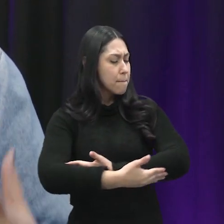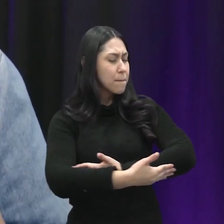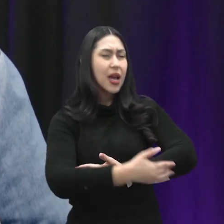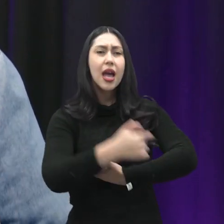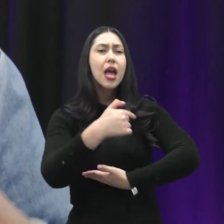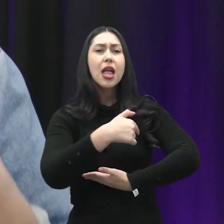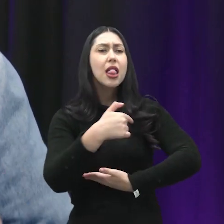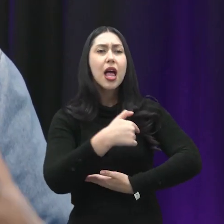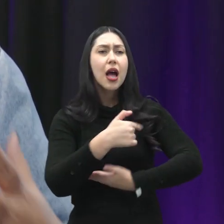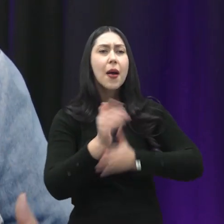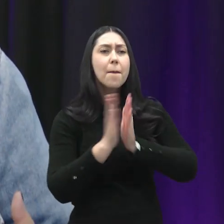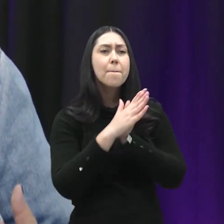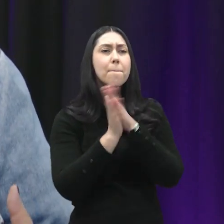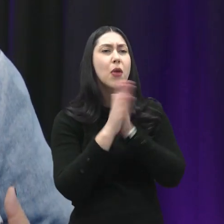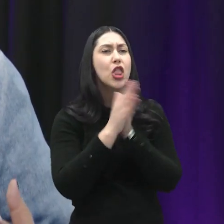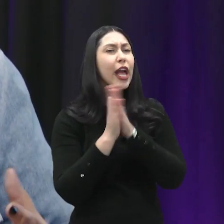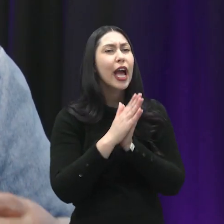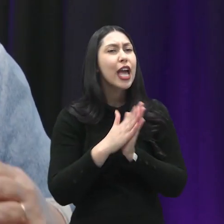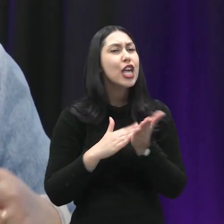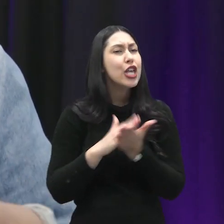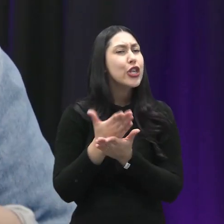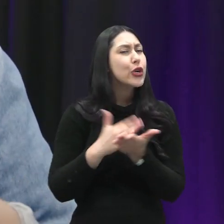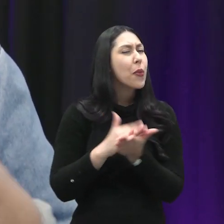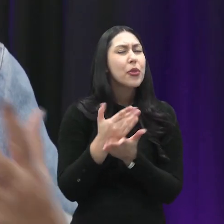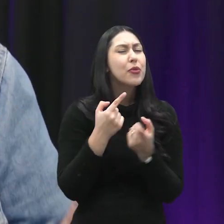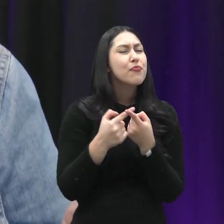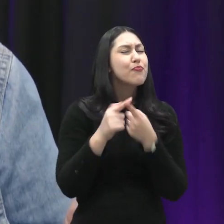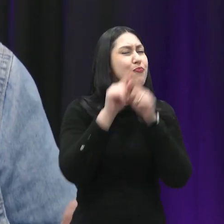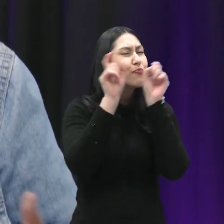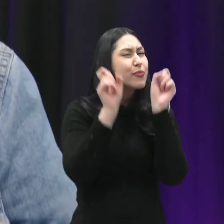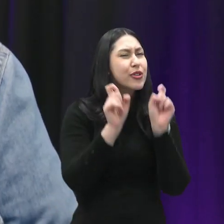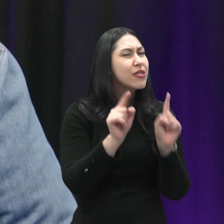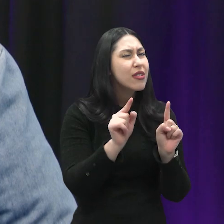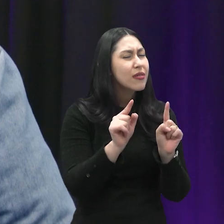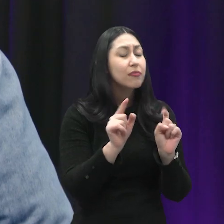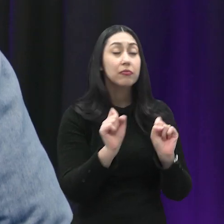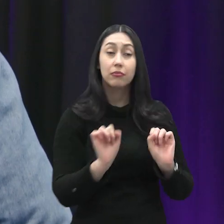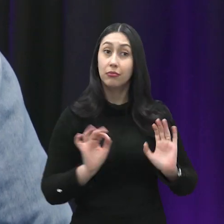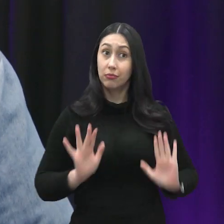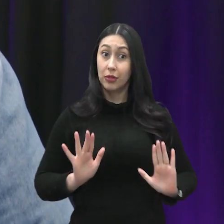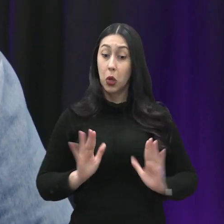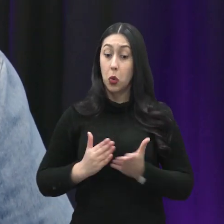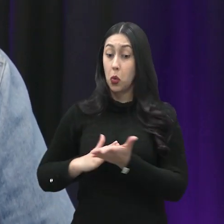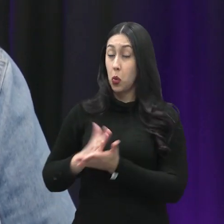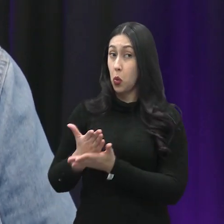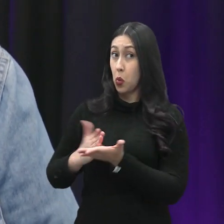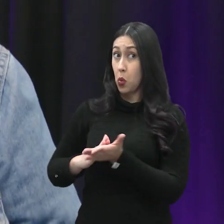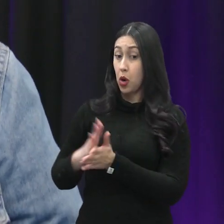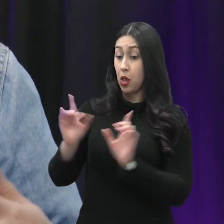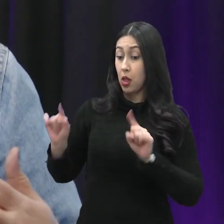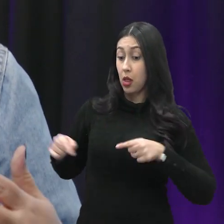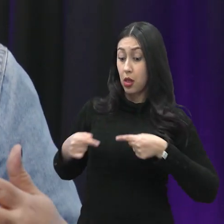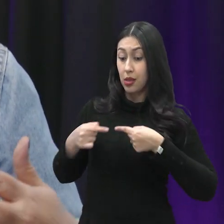incomoda tanta gente, né? Porque o incômodo, ele está muito mais